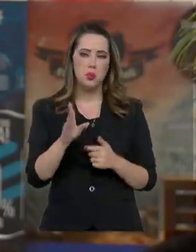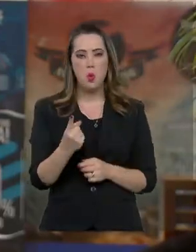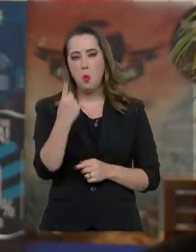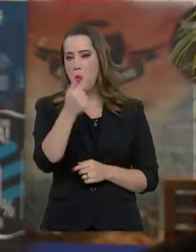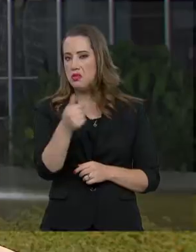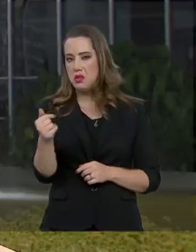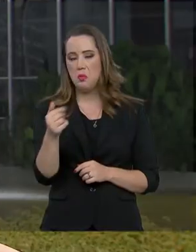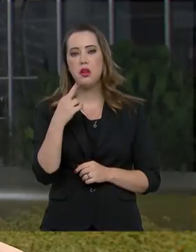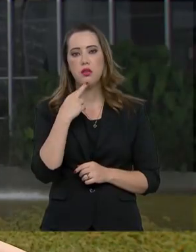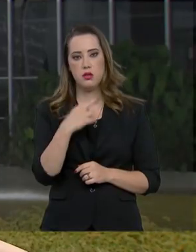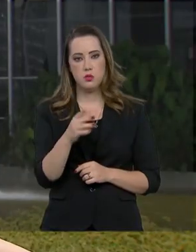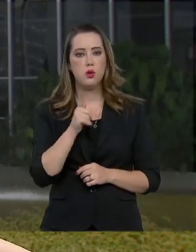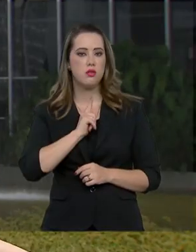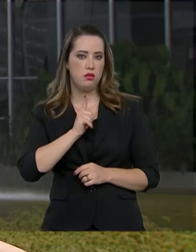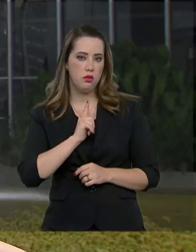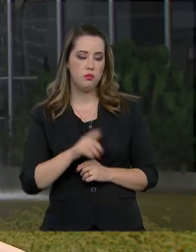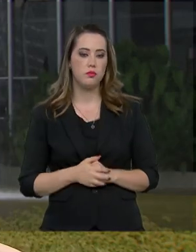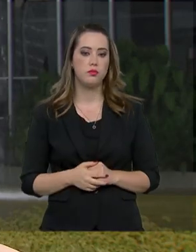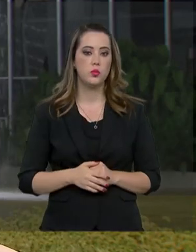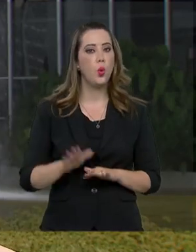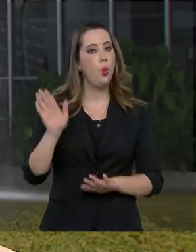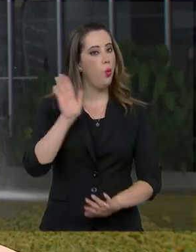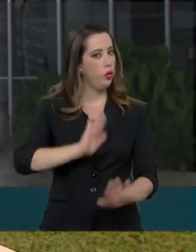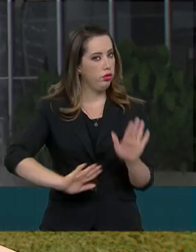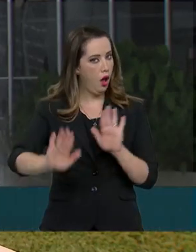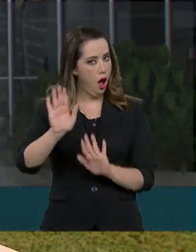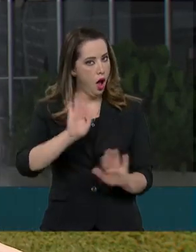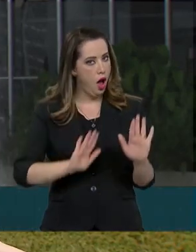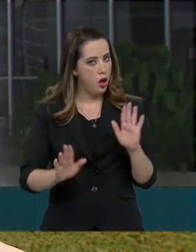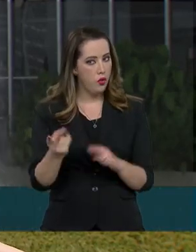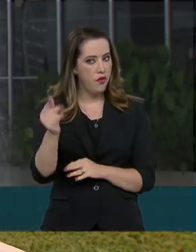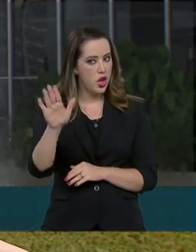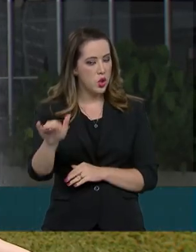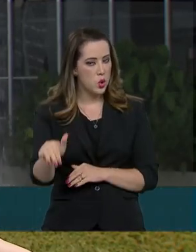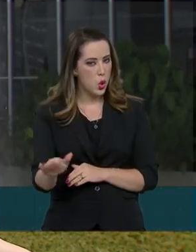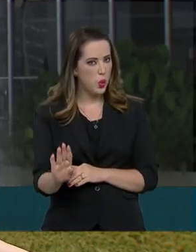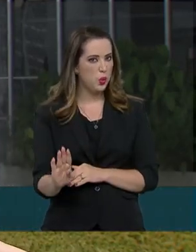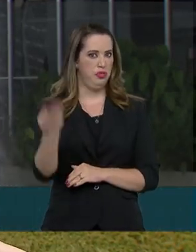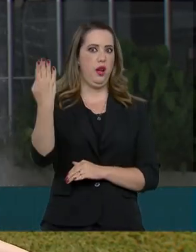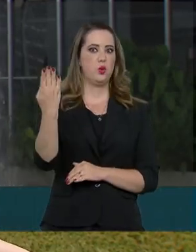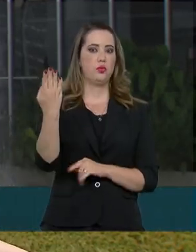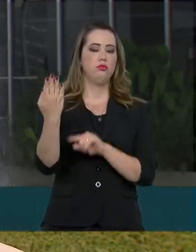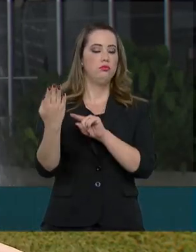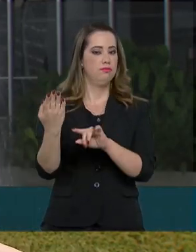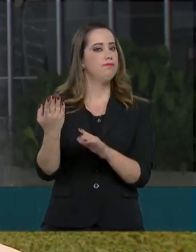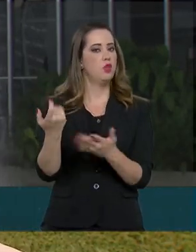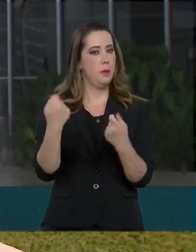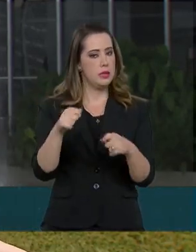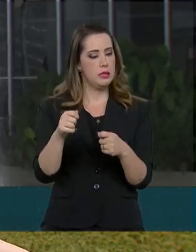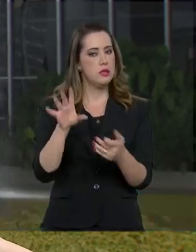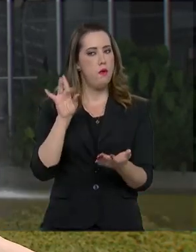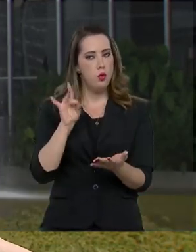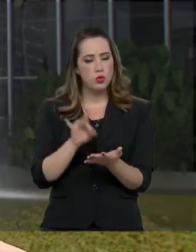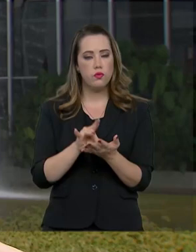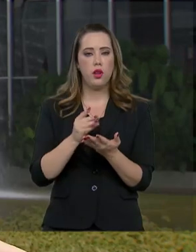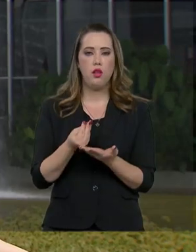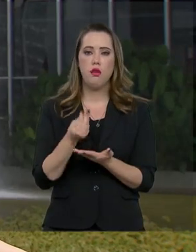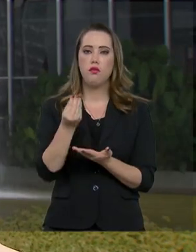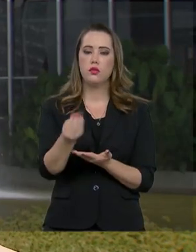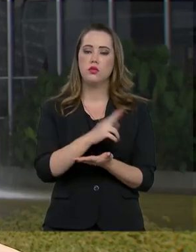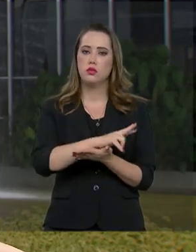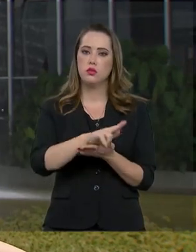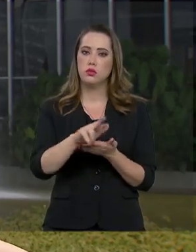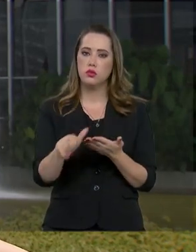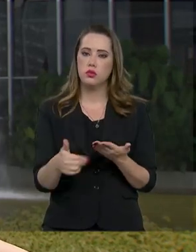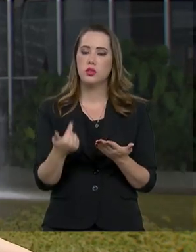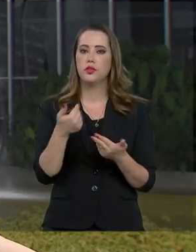uma semana cuidar com falsas promoções pegadinhas na realmente tem que ser o desconto concedido em vários